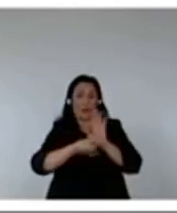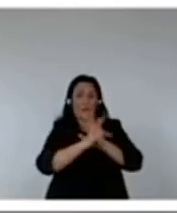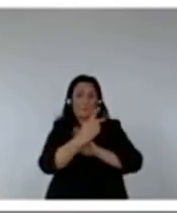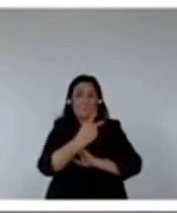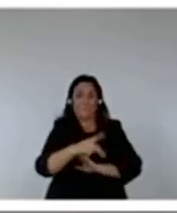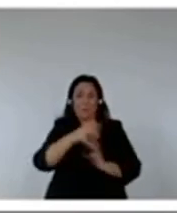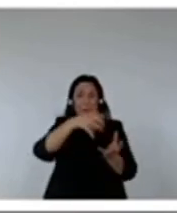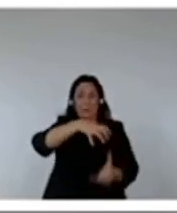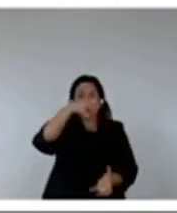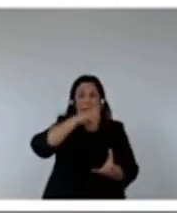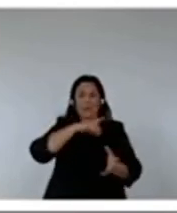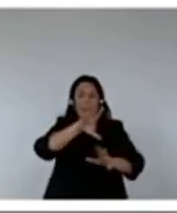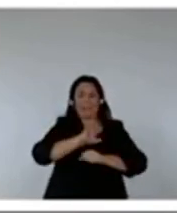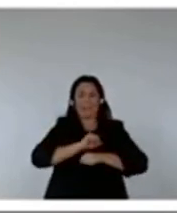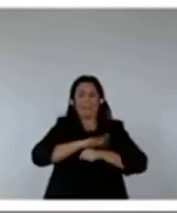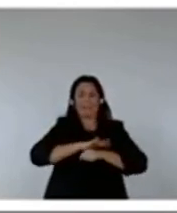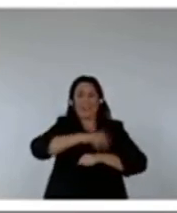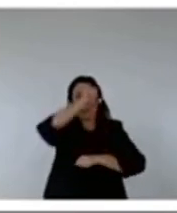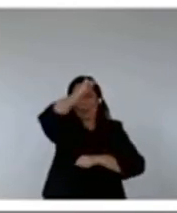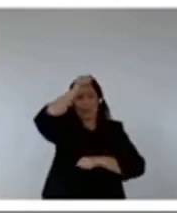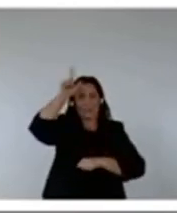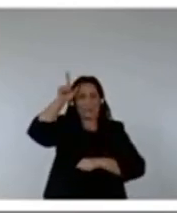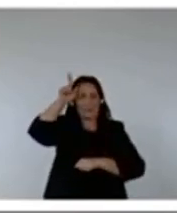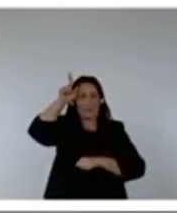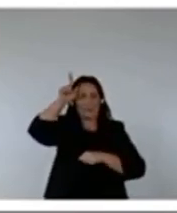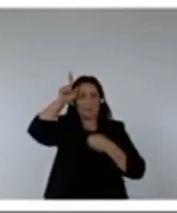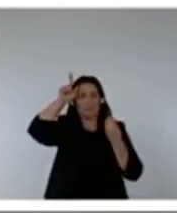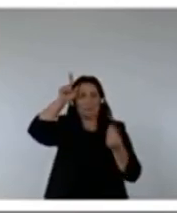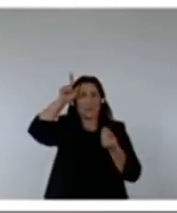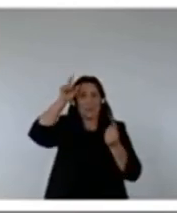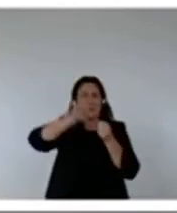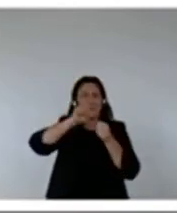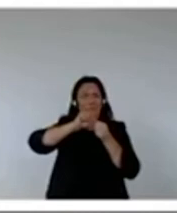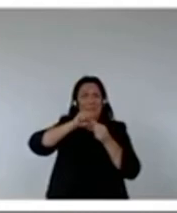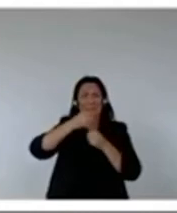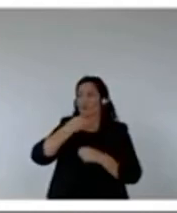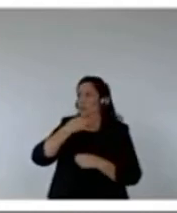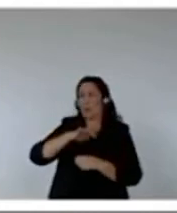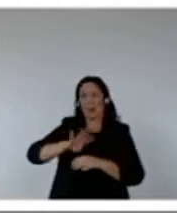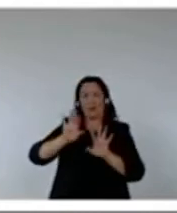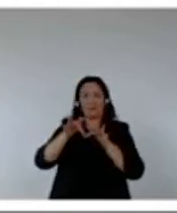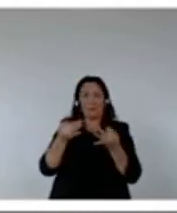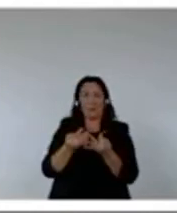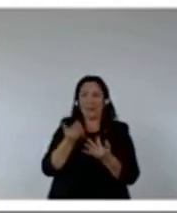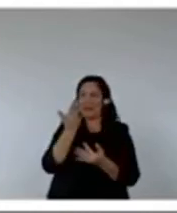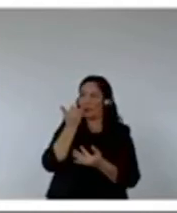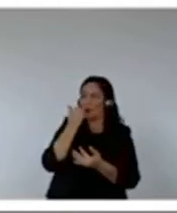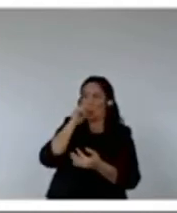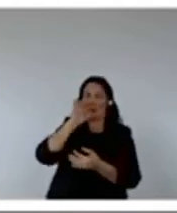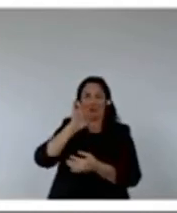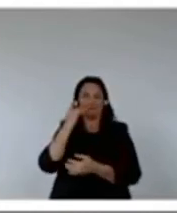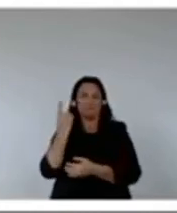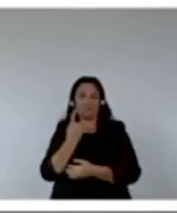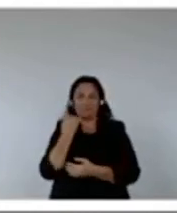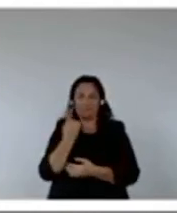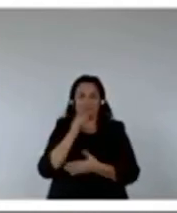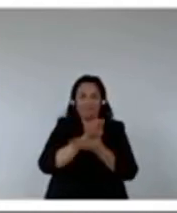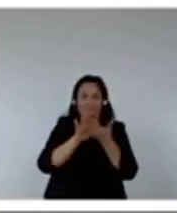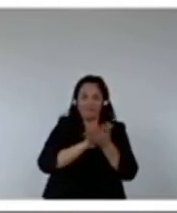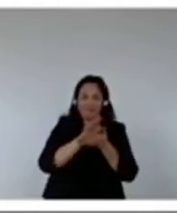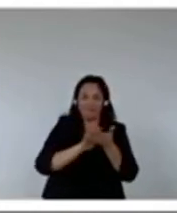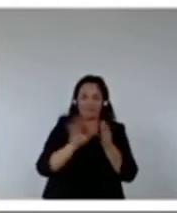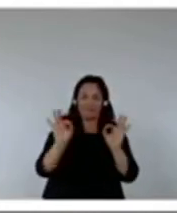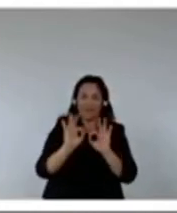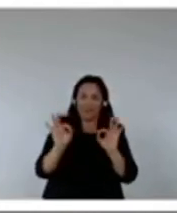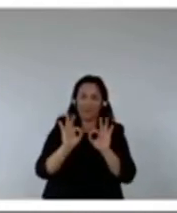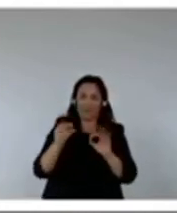Alzheimer, que já não reconhece mais a família, que fica numa cadeira de roda, que não se alimenta mais e que tem uma